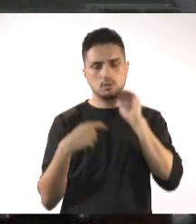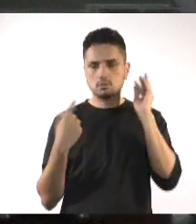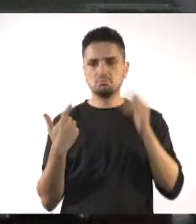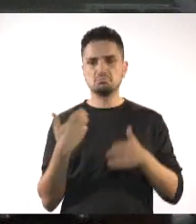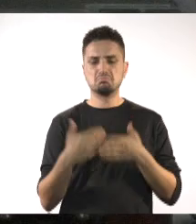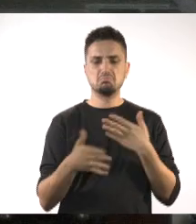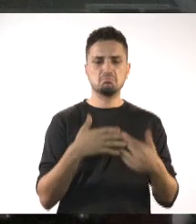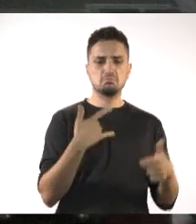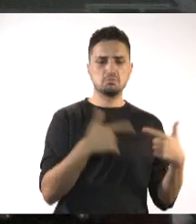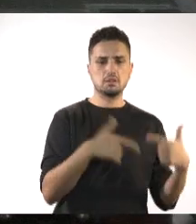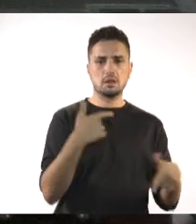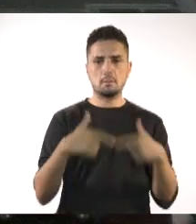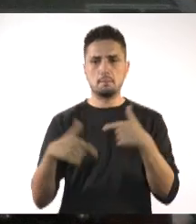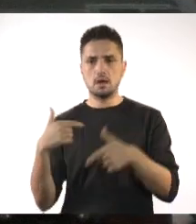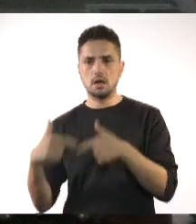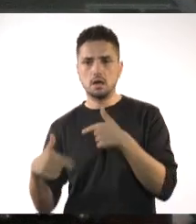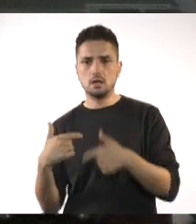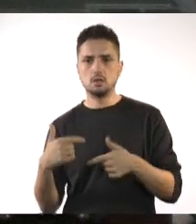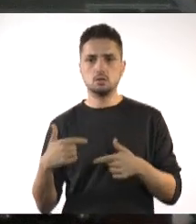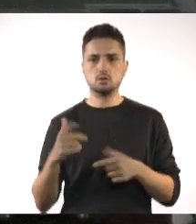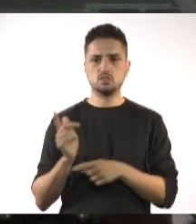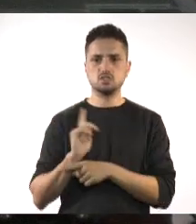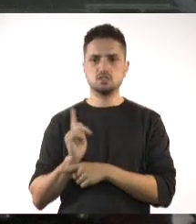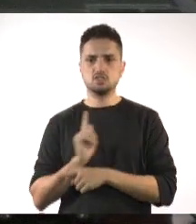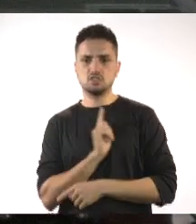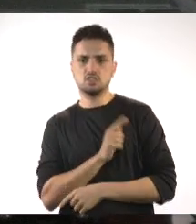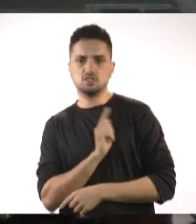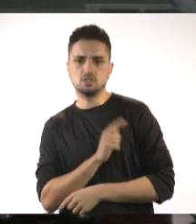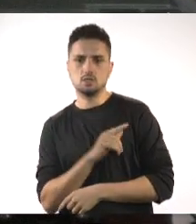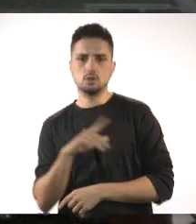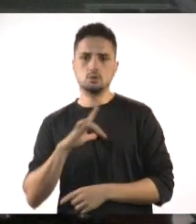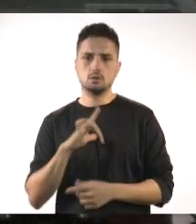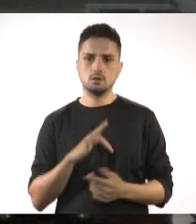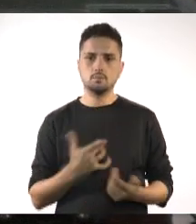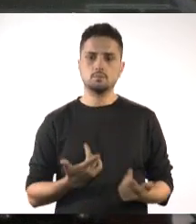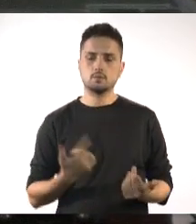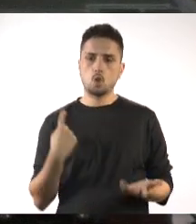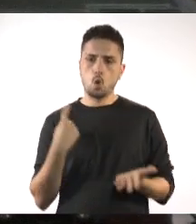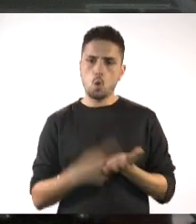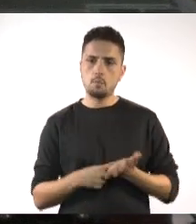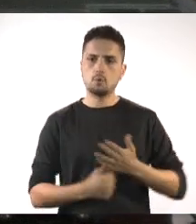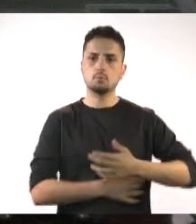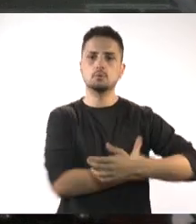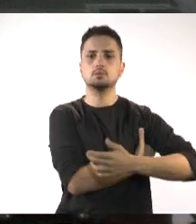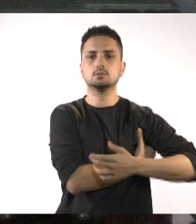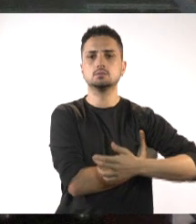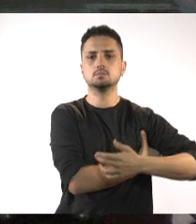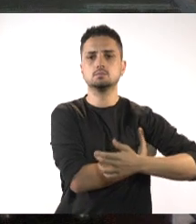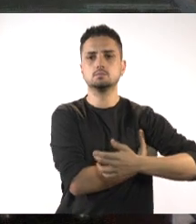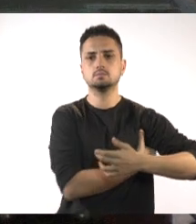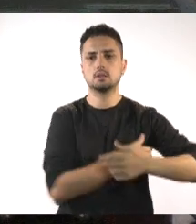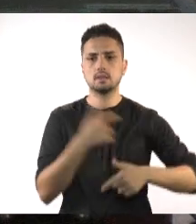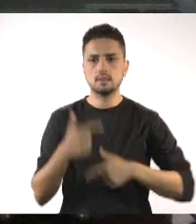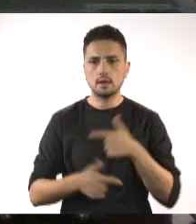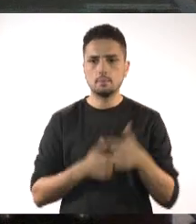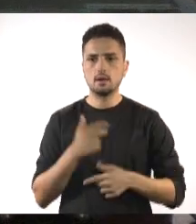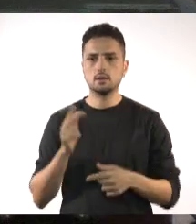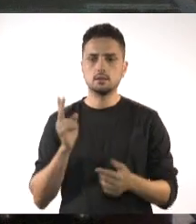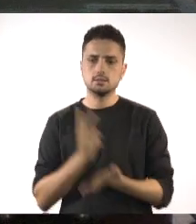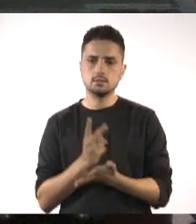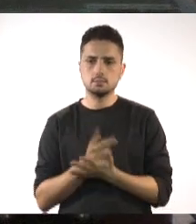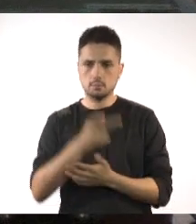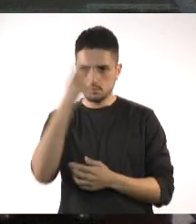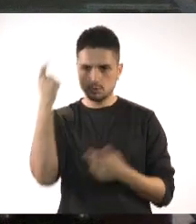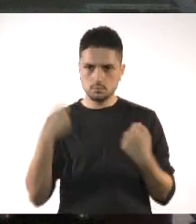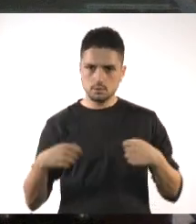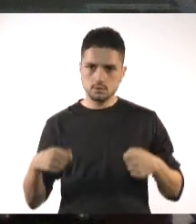eletivos, seja em cargos de gestão, com esse compromisso de sempre trabalhar para aqueles que mais precisam. Padre Manangão,